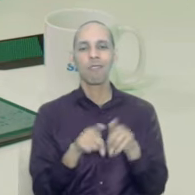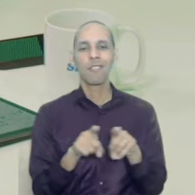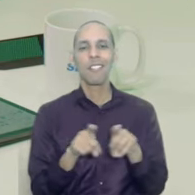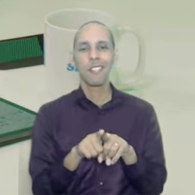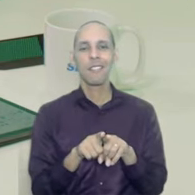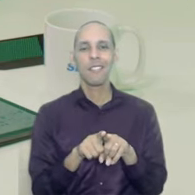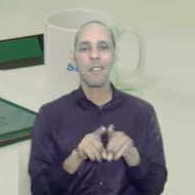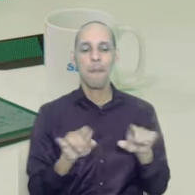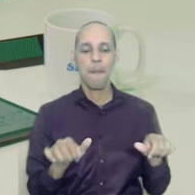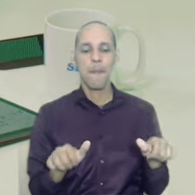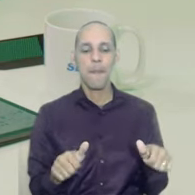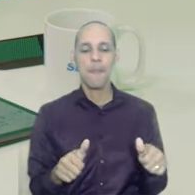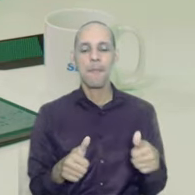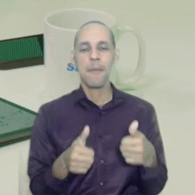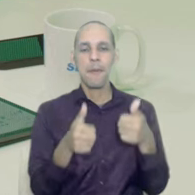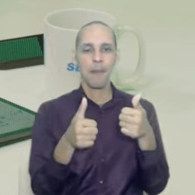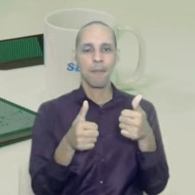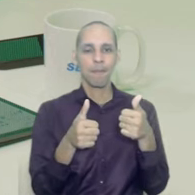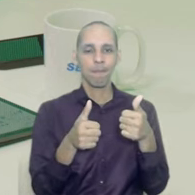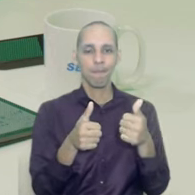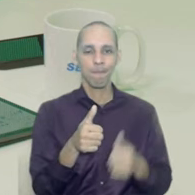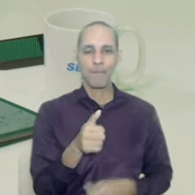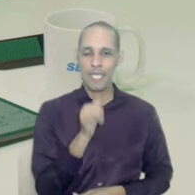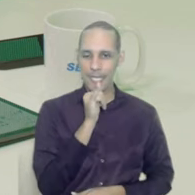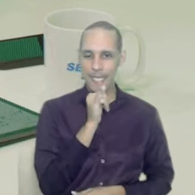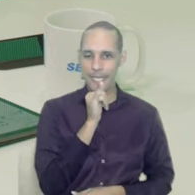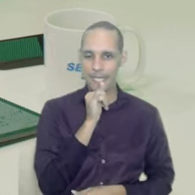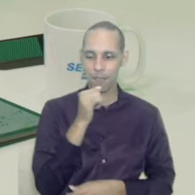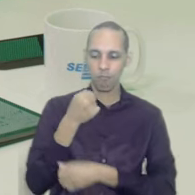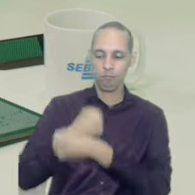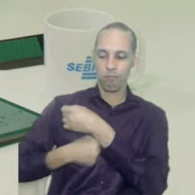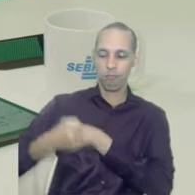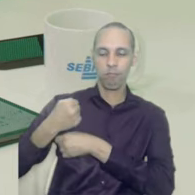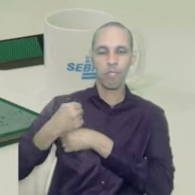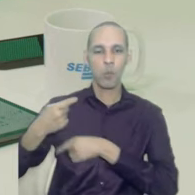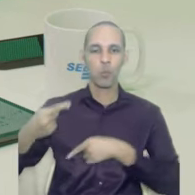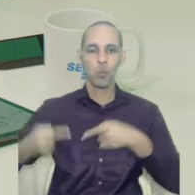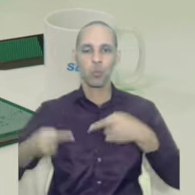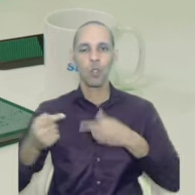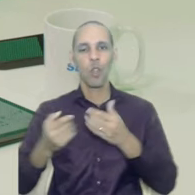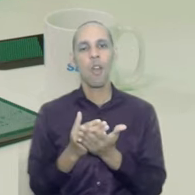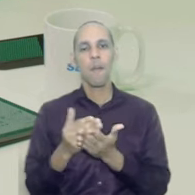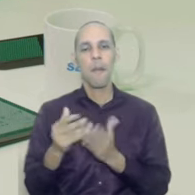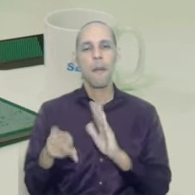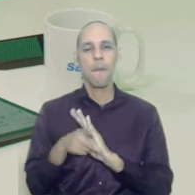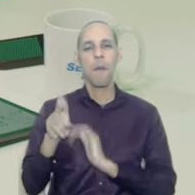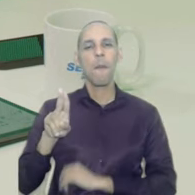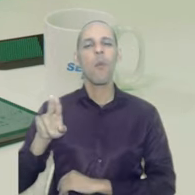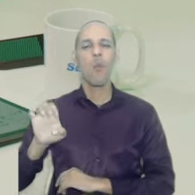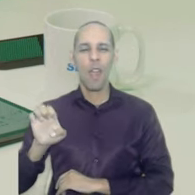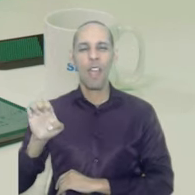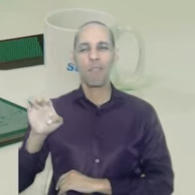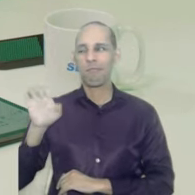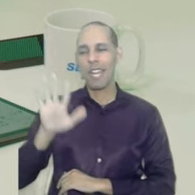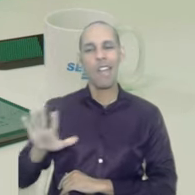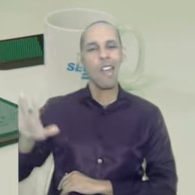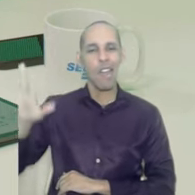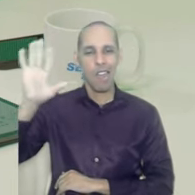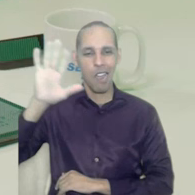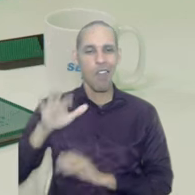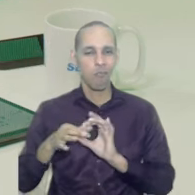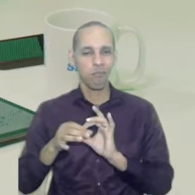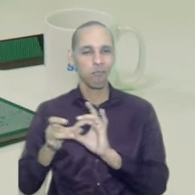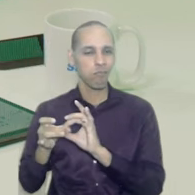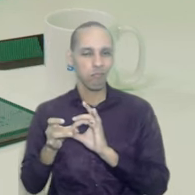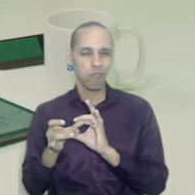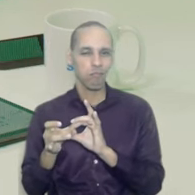desenvolvidas o ano passado quando uma discussão da União Europeia com relação às commodities brasileiras né que a